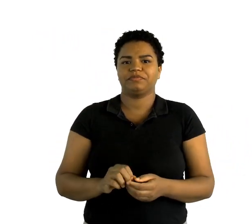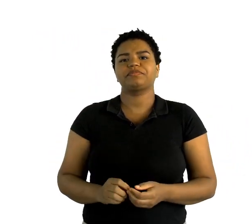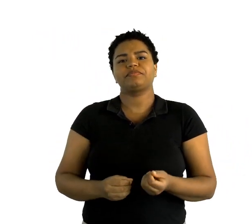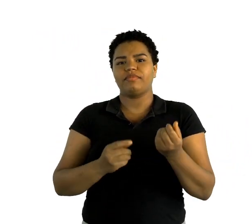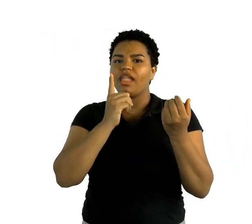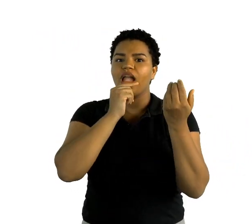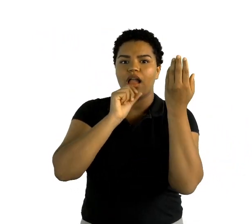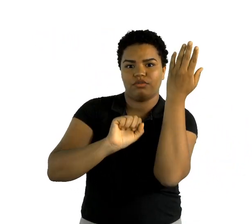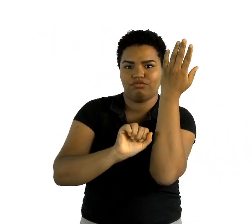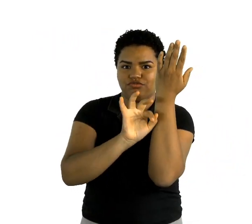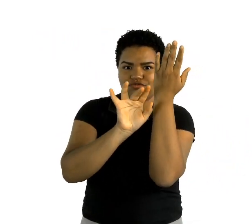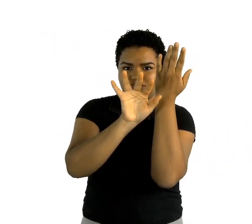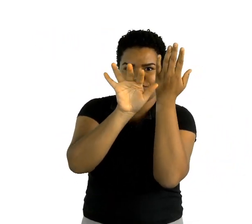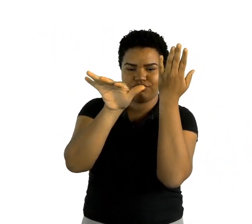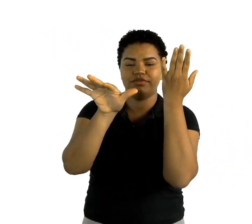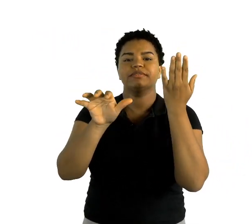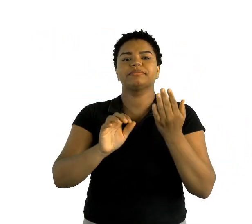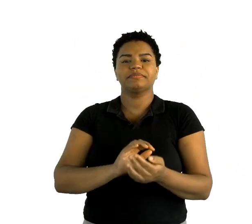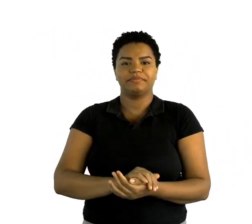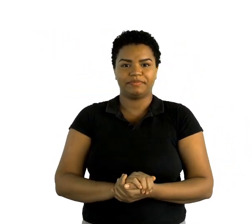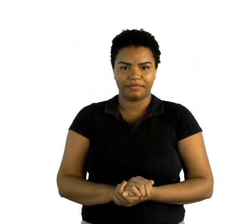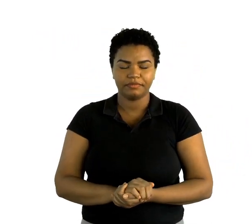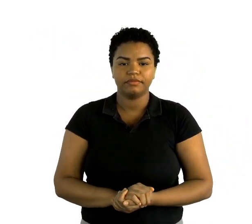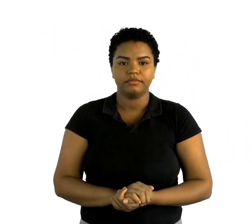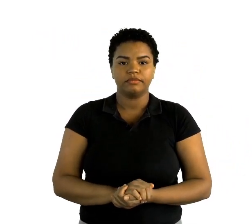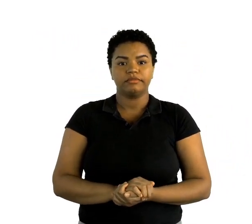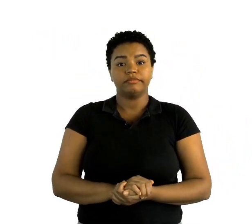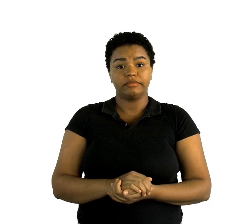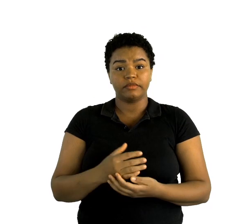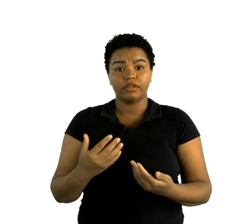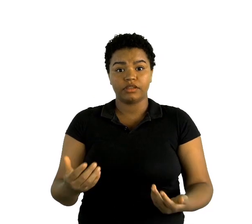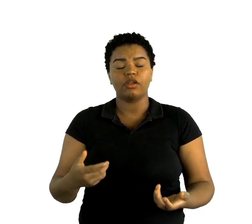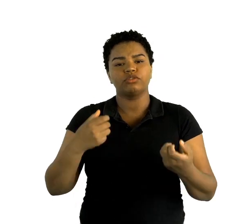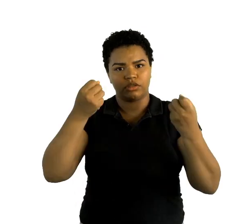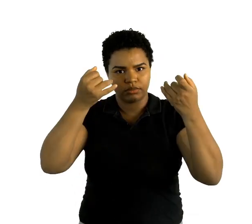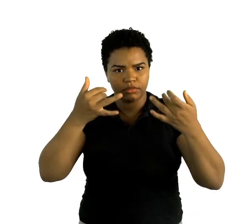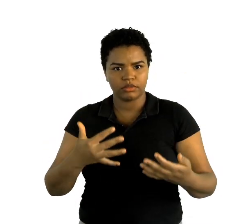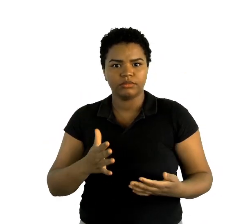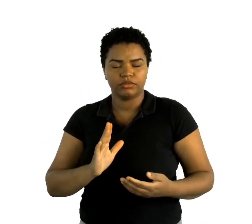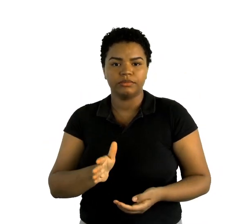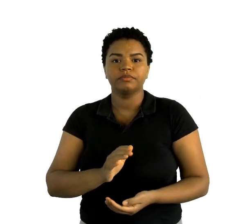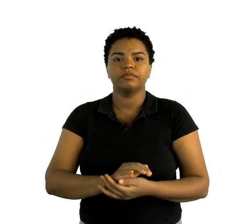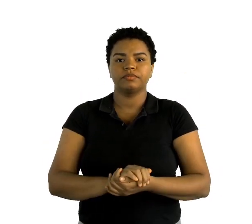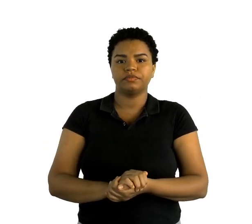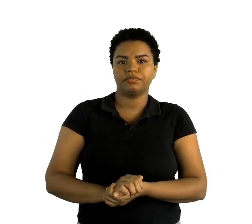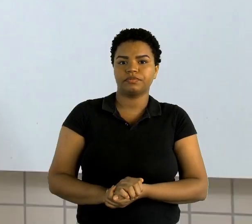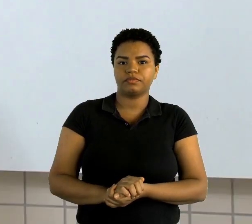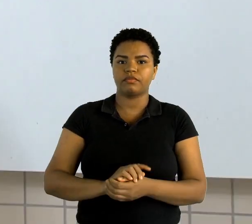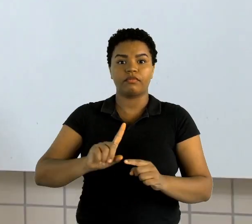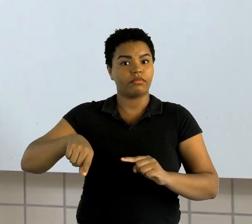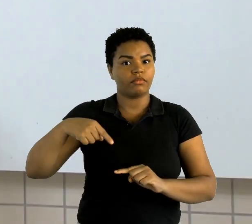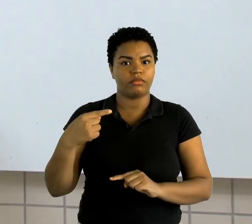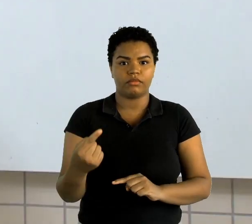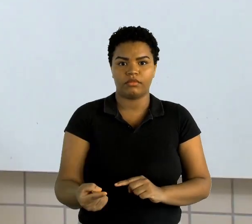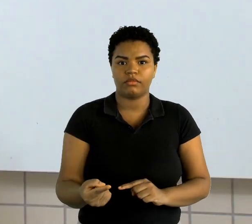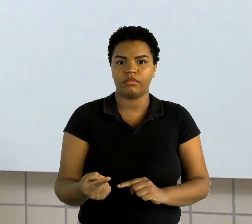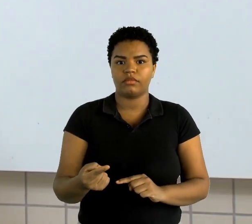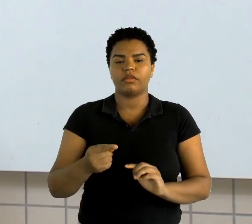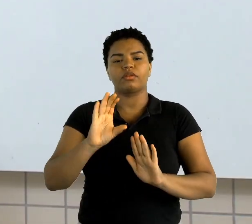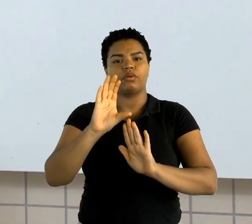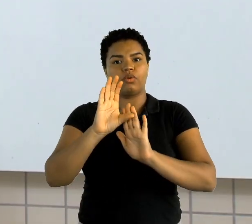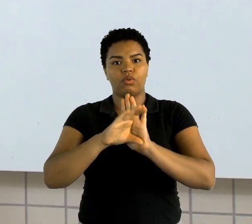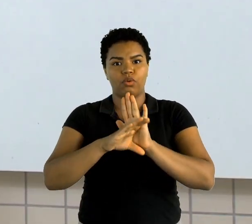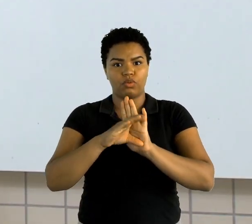da aula, tem explicando, cada um, e nós explicamos. Depois, nós demos o conceito